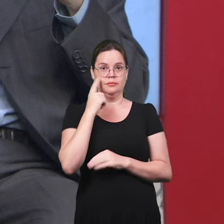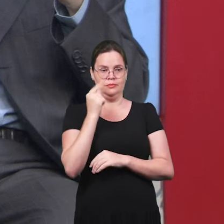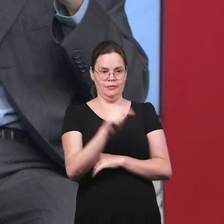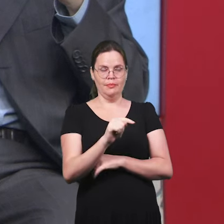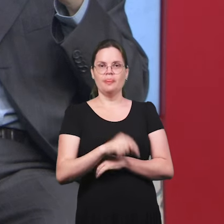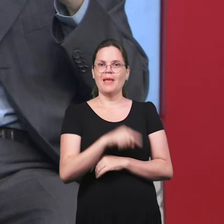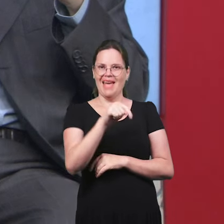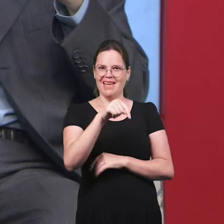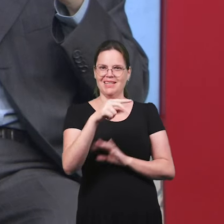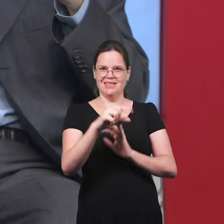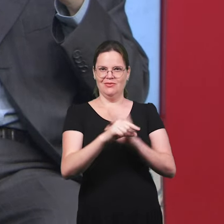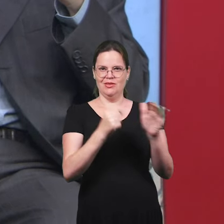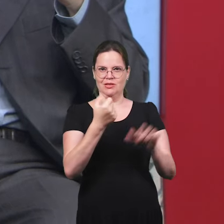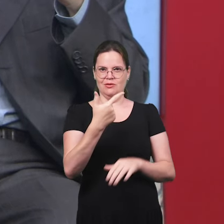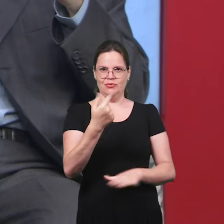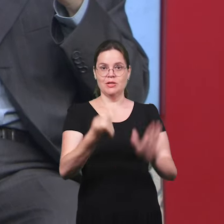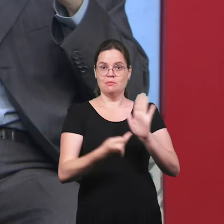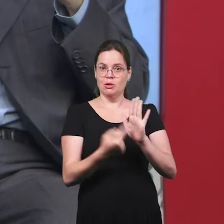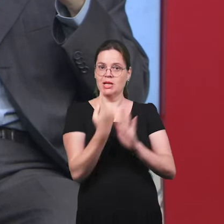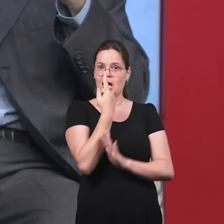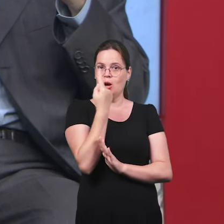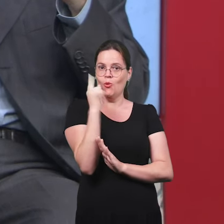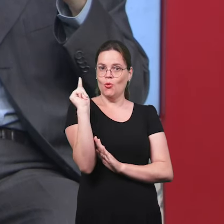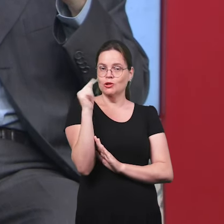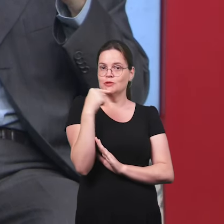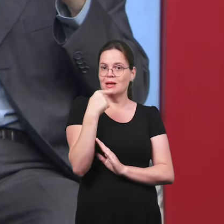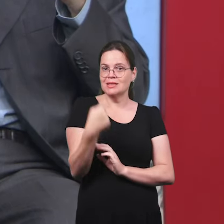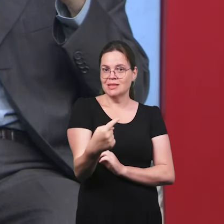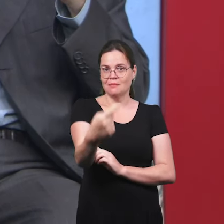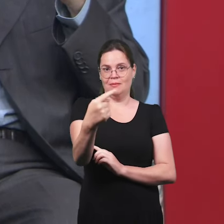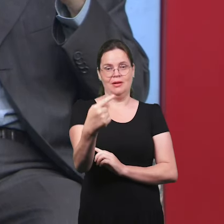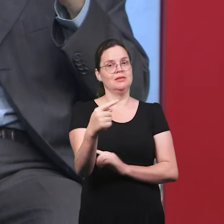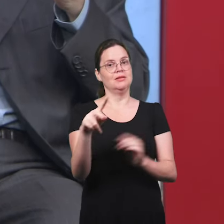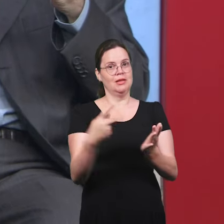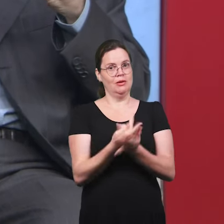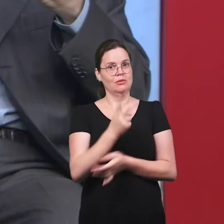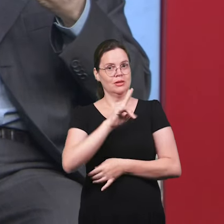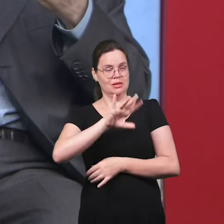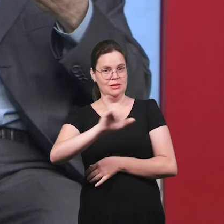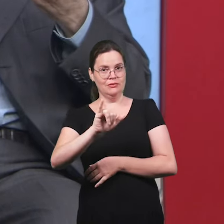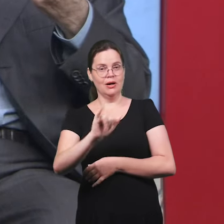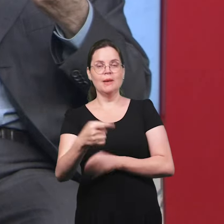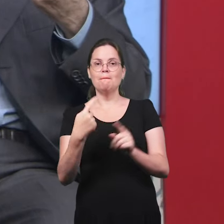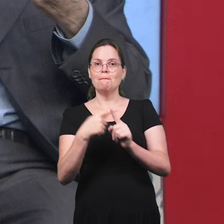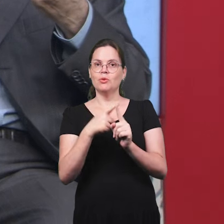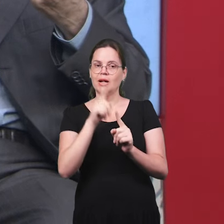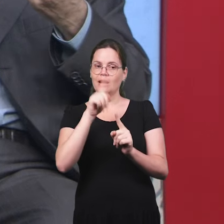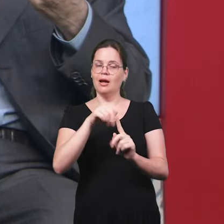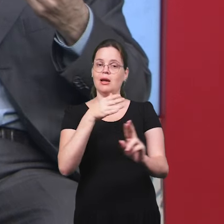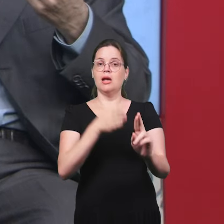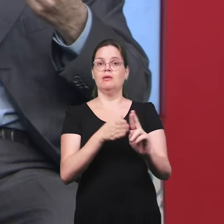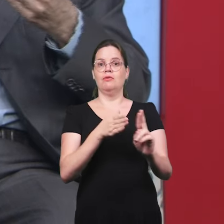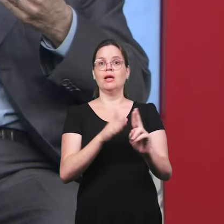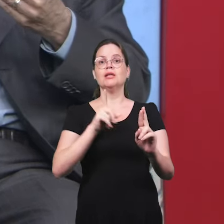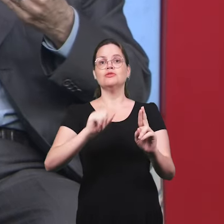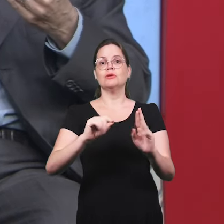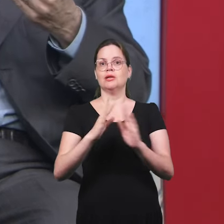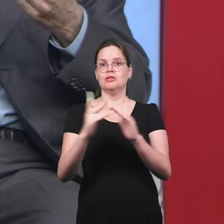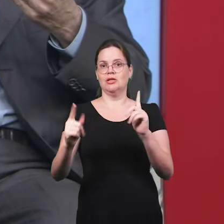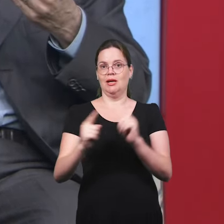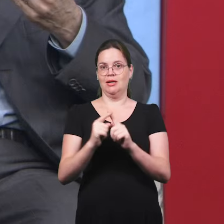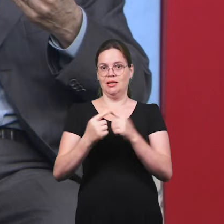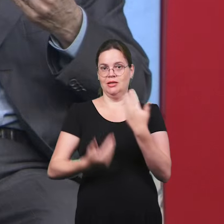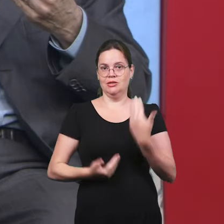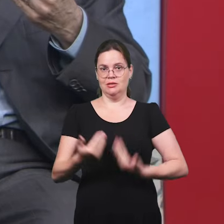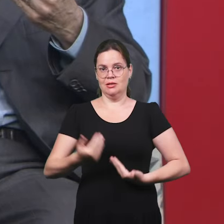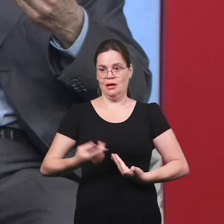faltou, que vai acontecer após o arrebatamento da igreja. O que fundamenta que a igreja não